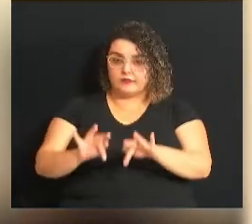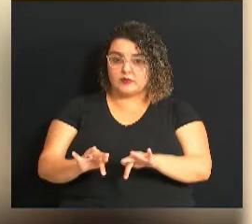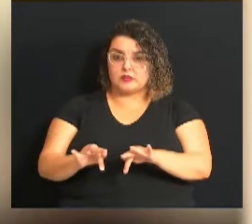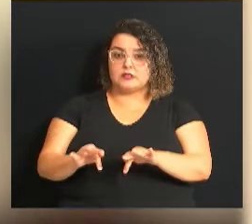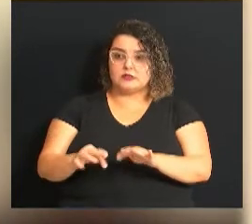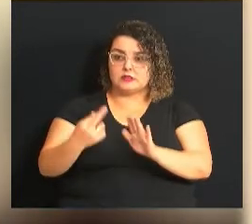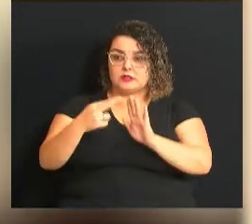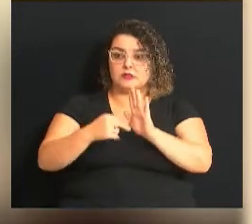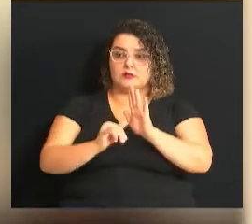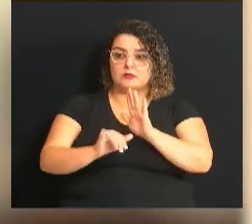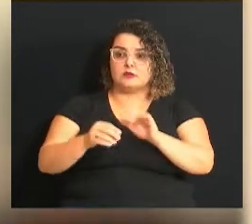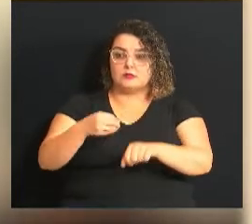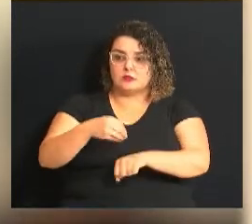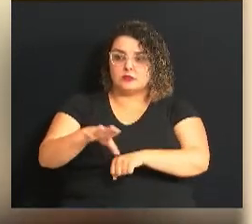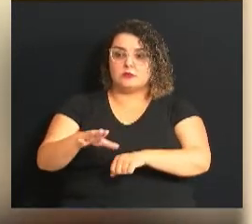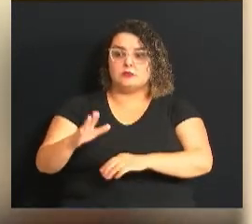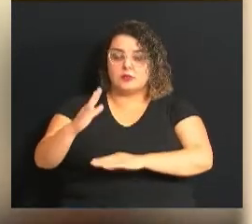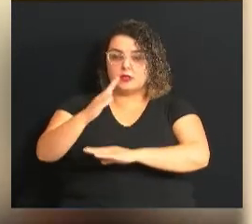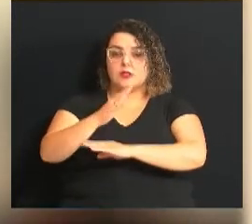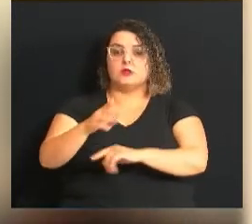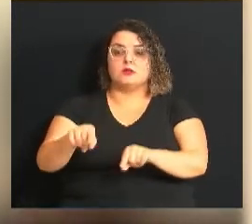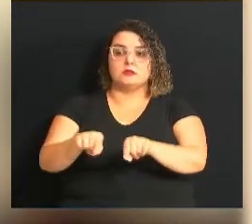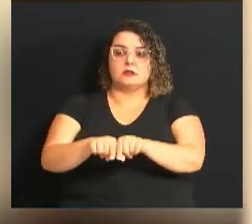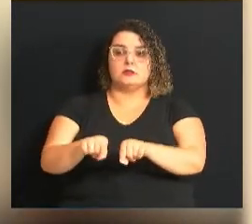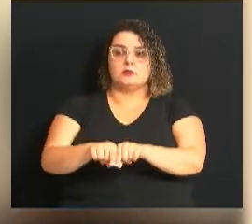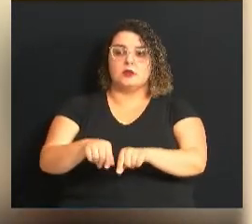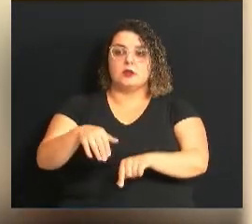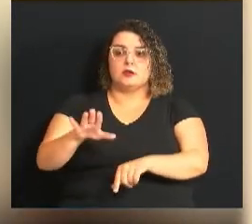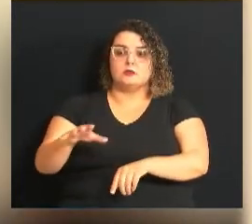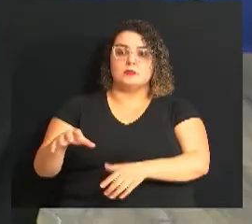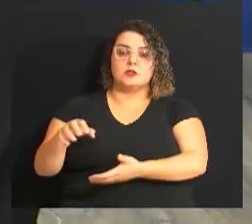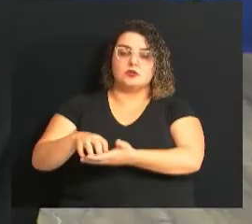e encaminharemos à casa e também aos demais órgãos competentes.